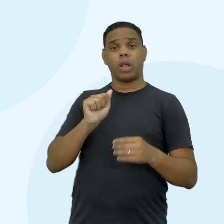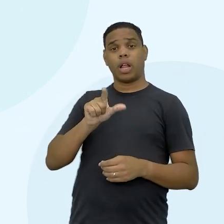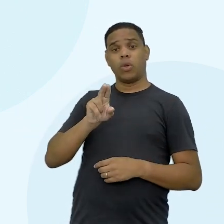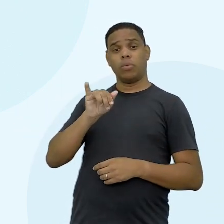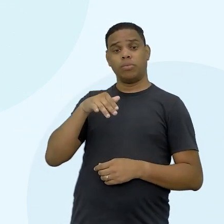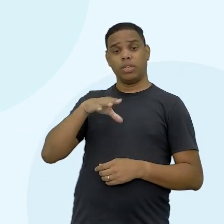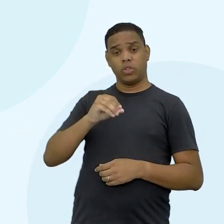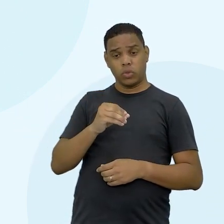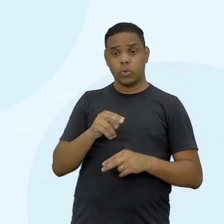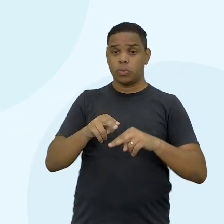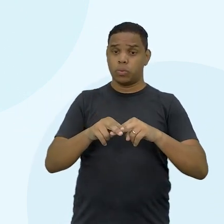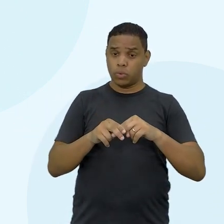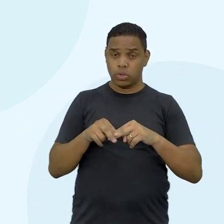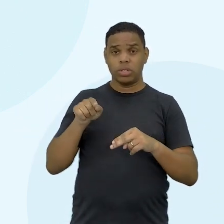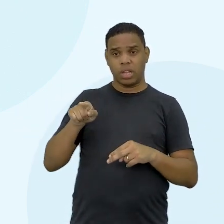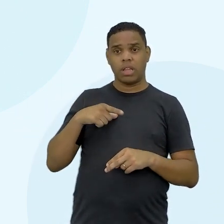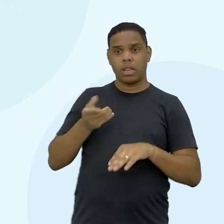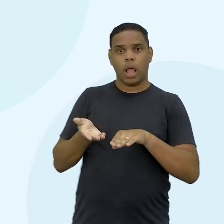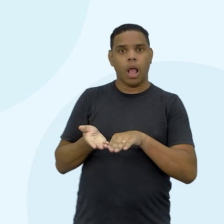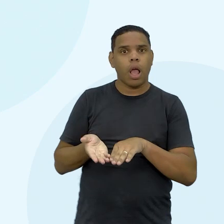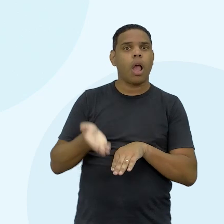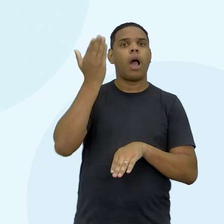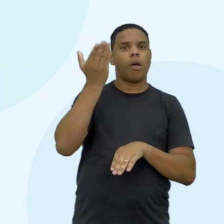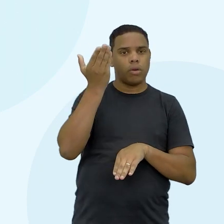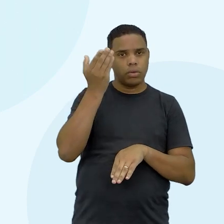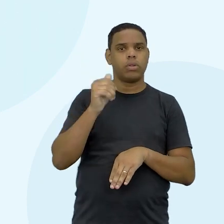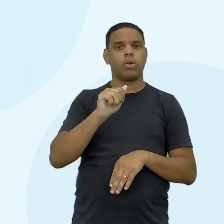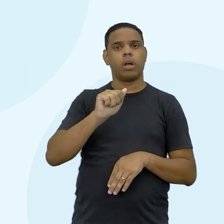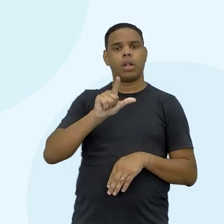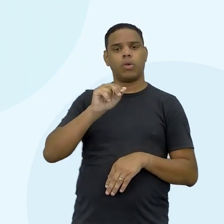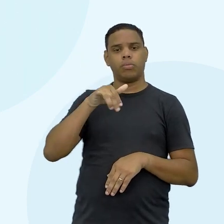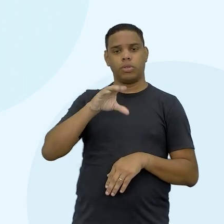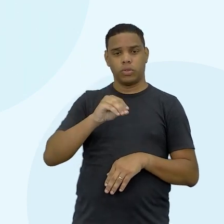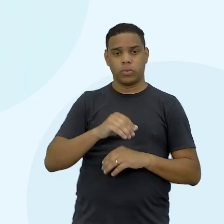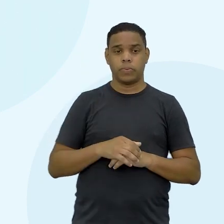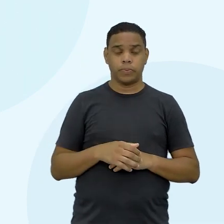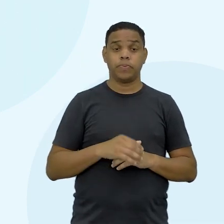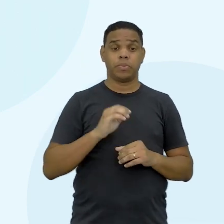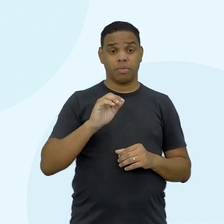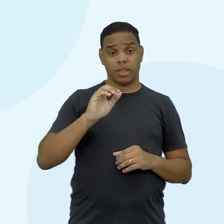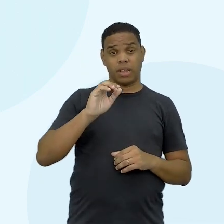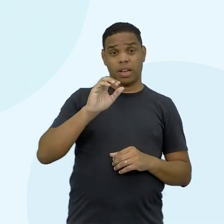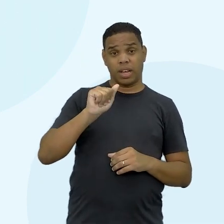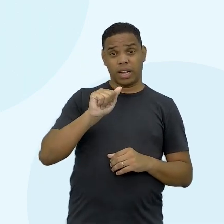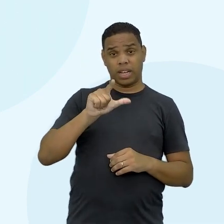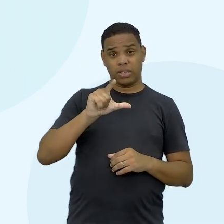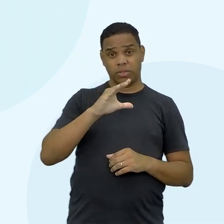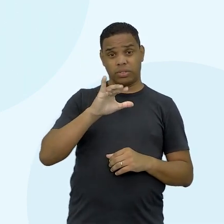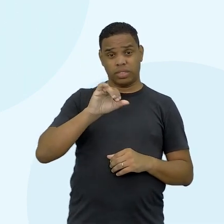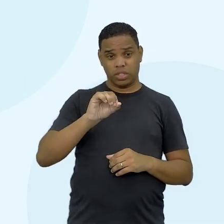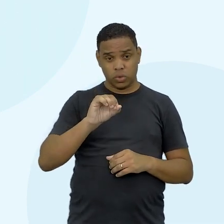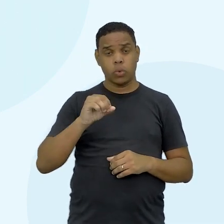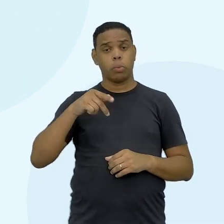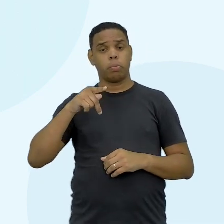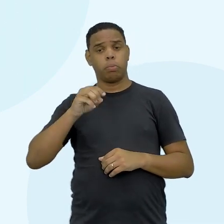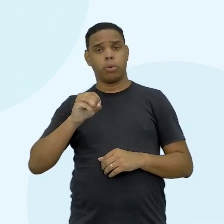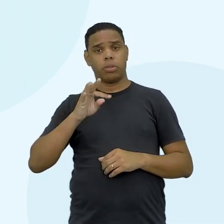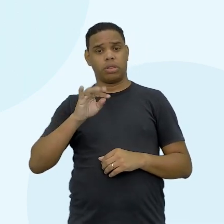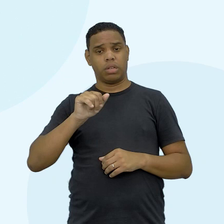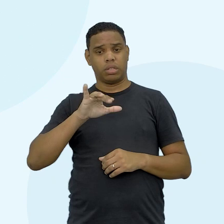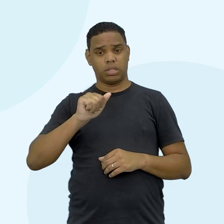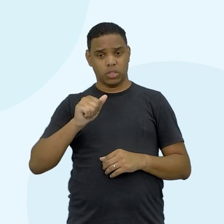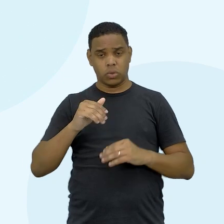por isso, olha, um índice alto em relação ao nível de suficiência. Na questão ali, olha, do cálcio e do potássio, eu